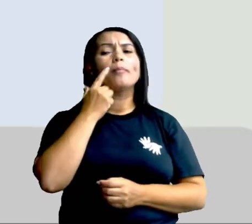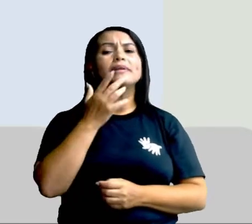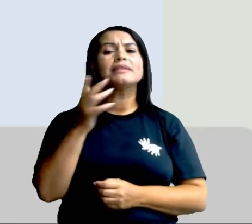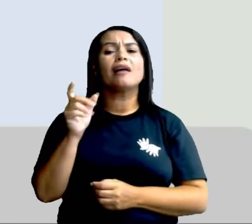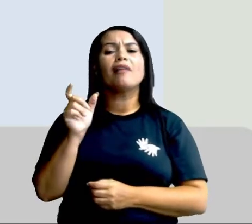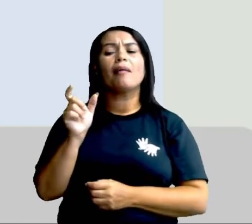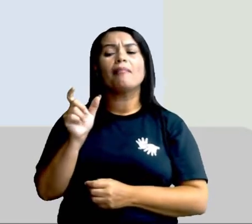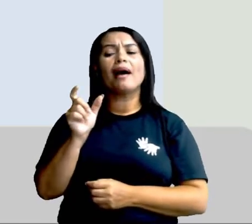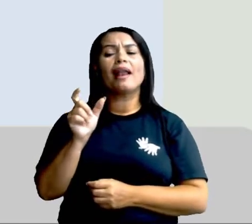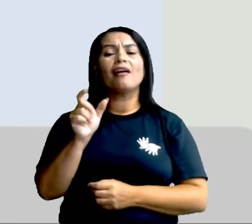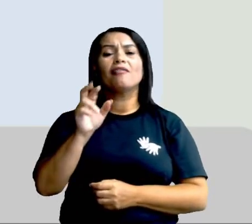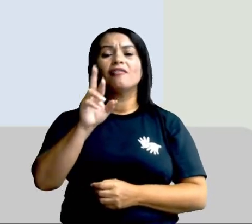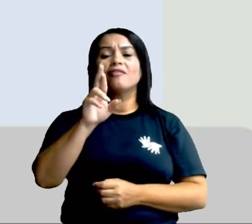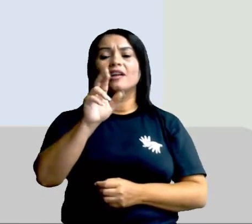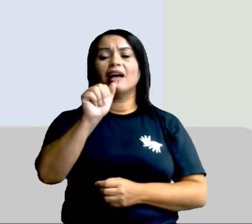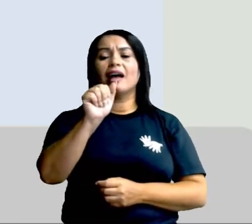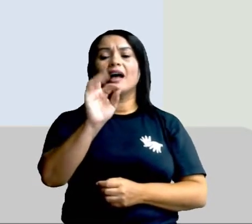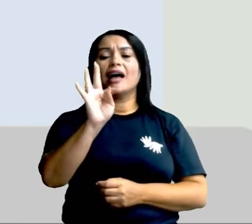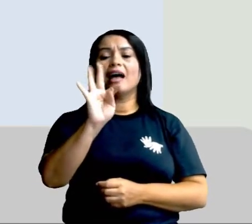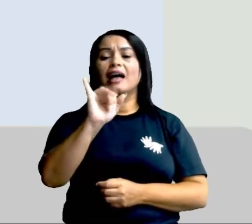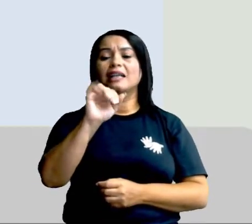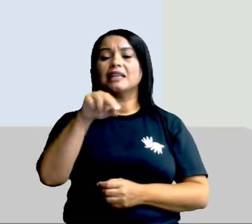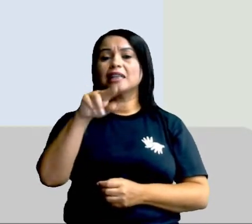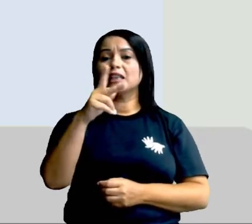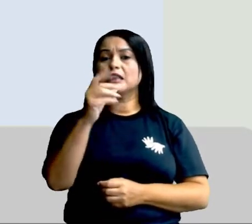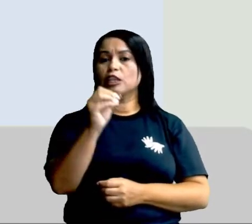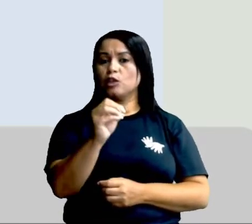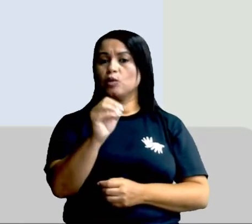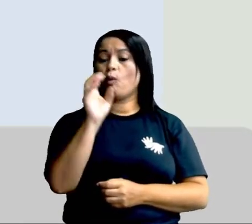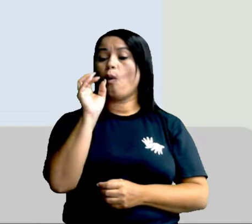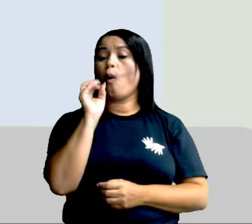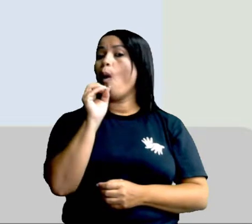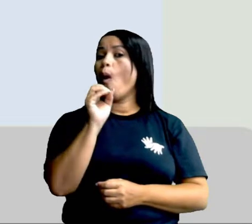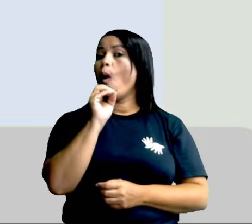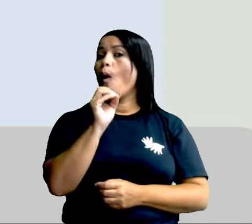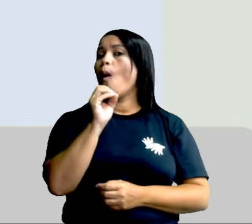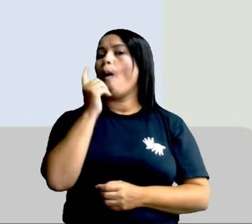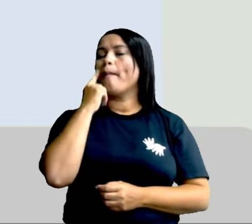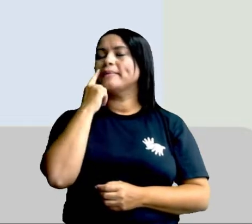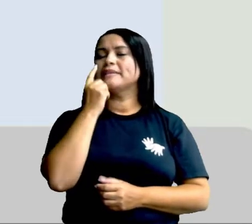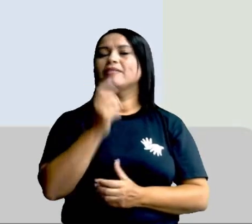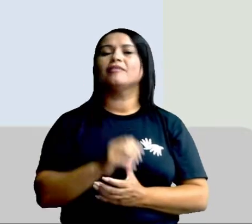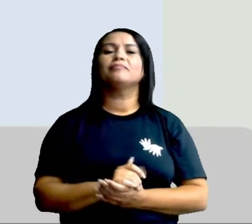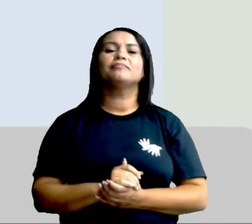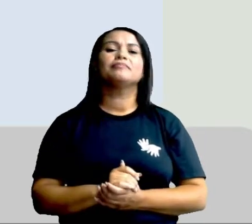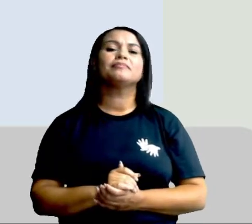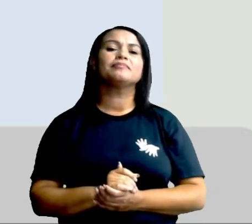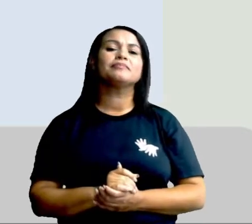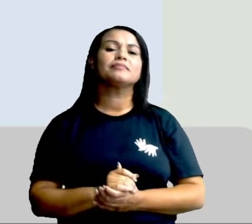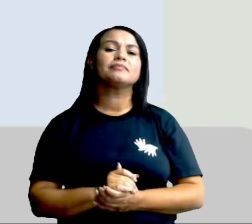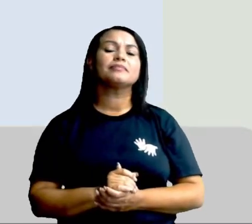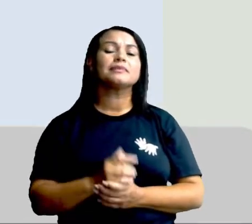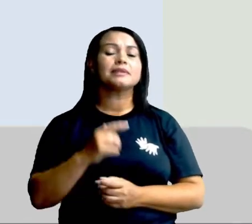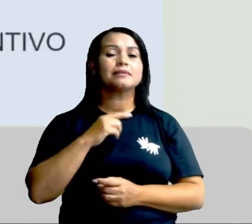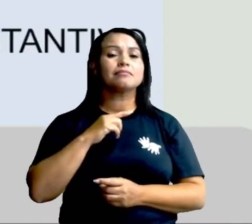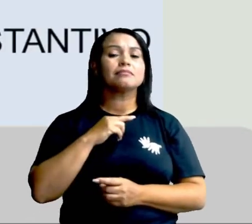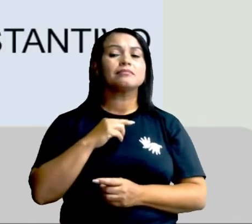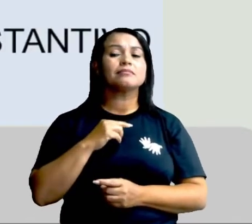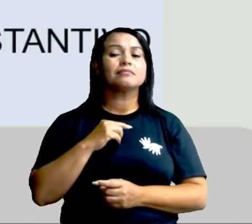acompanhando aí a palavra ratinho, é a letra O, tá certo? E que